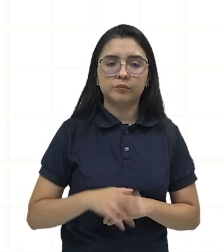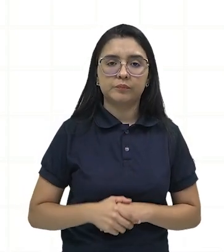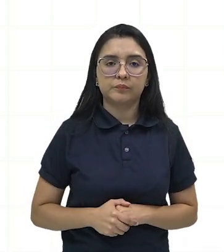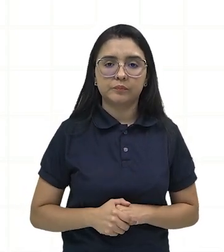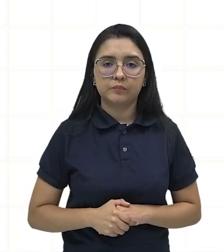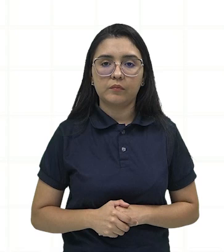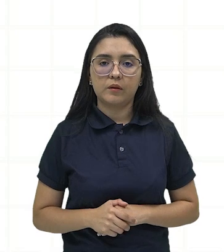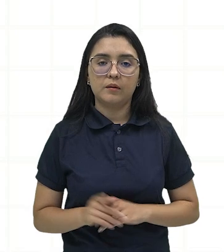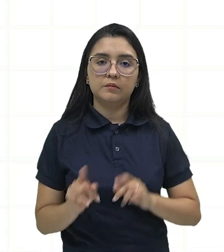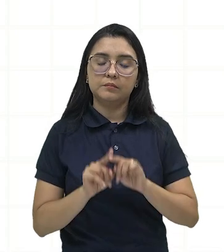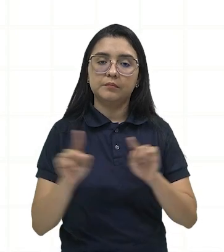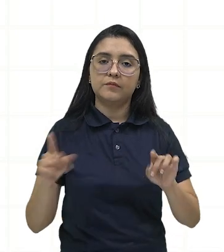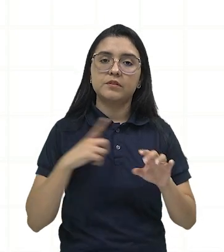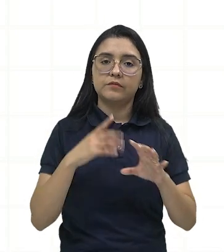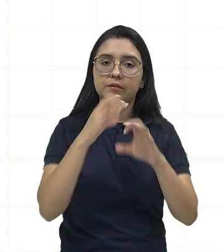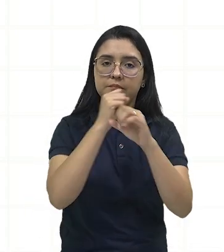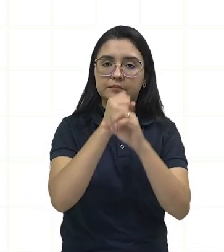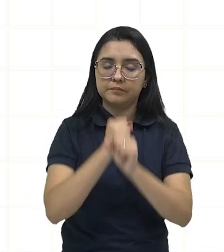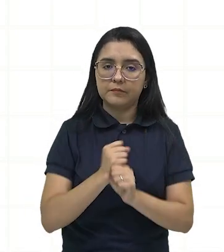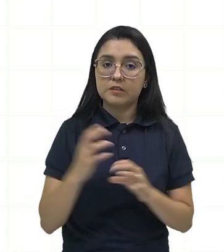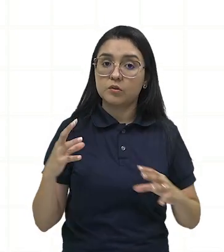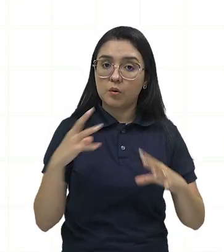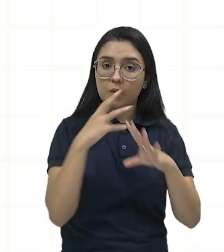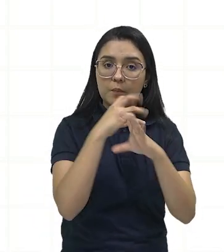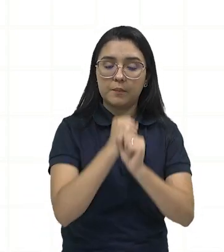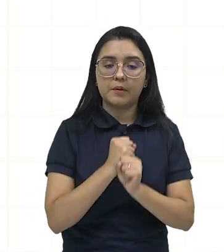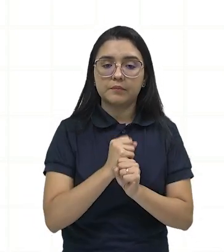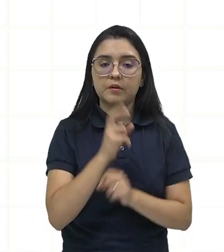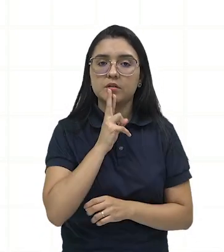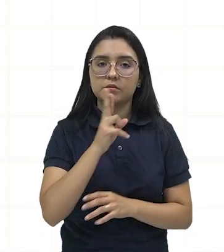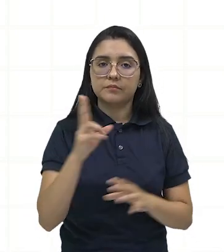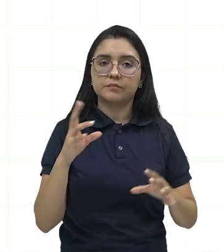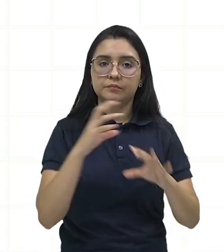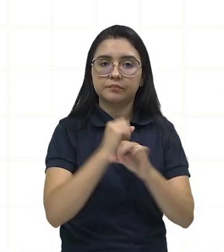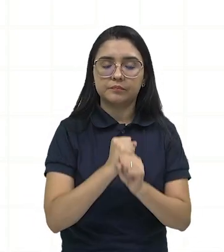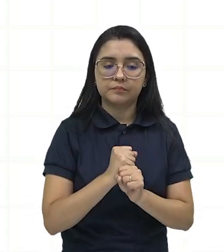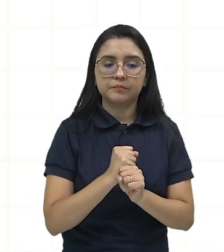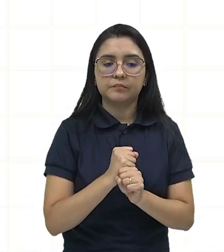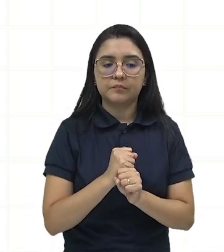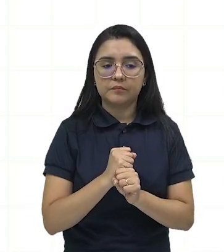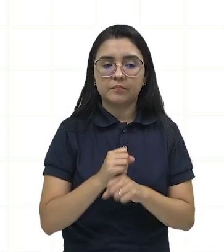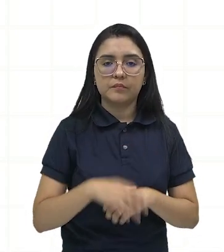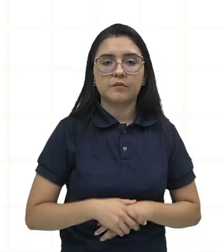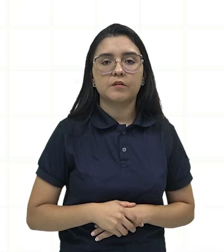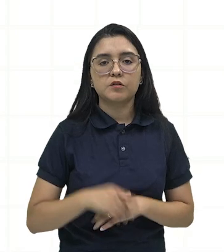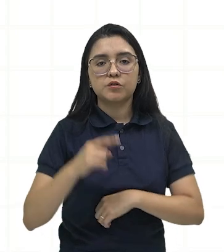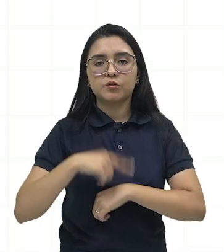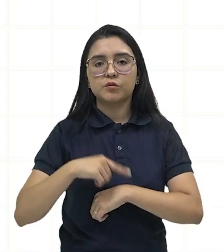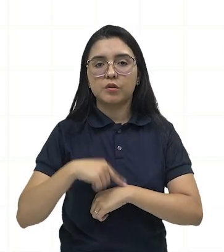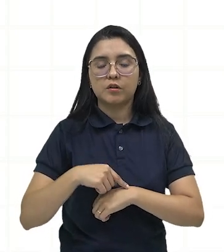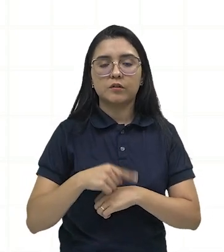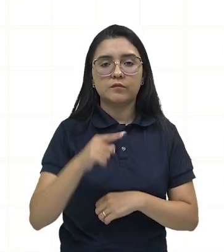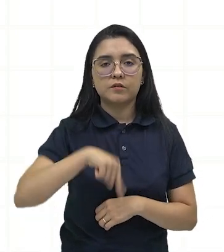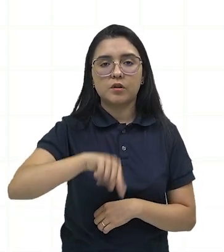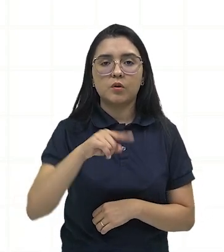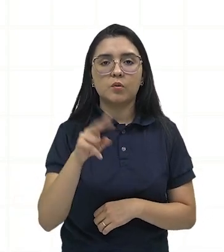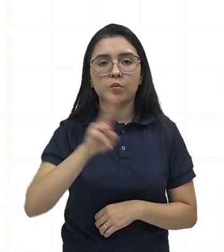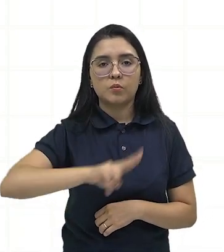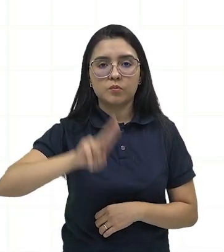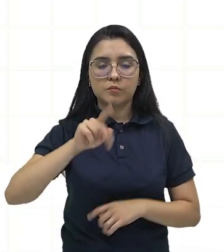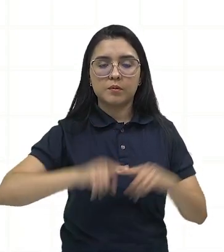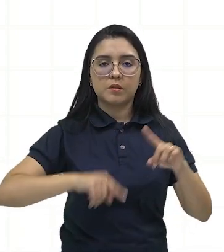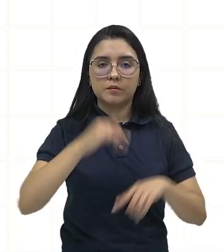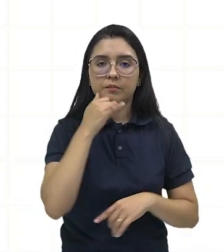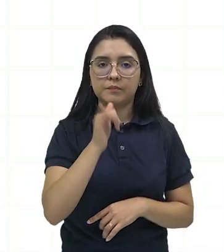né? Mas você vai somar aquele resultado, né? Ou seja, essa soma de horas que você costuma utilizar na sua